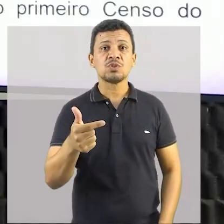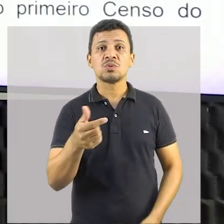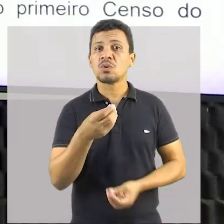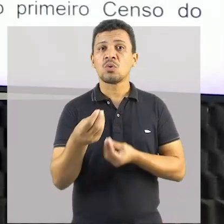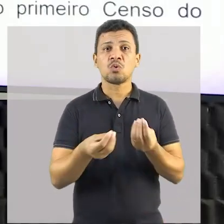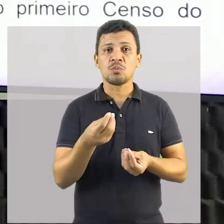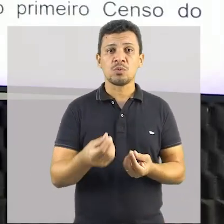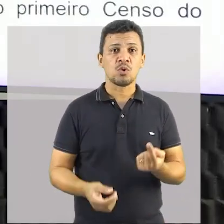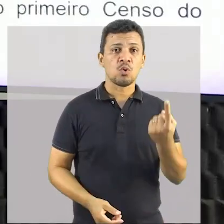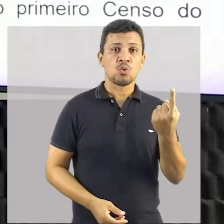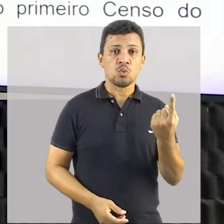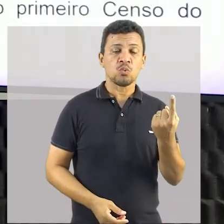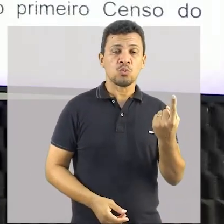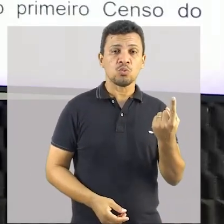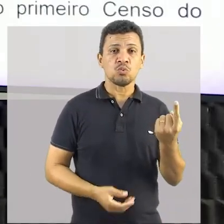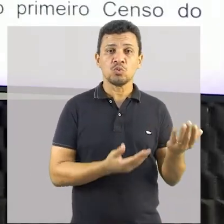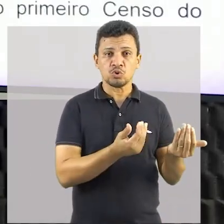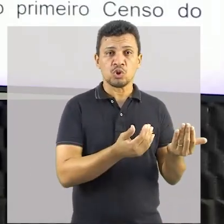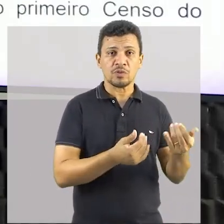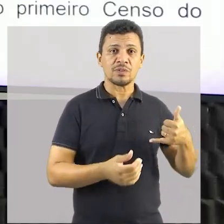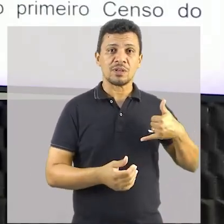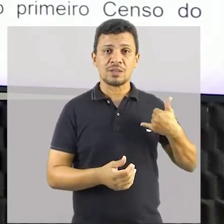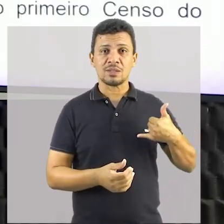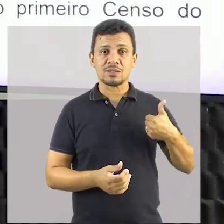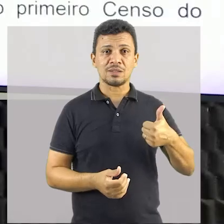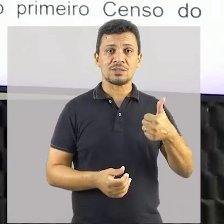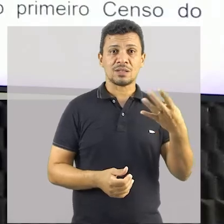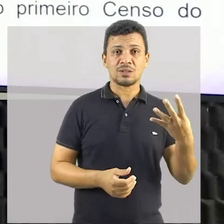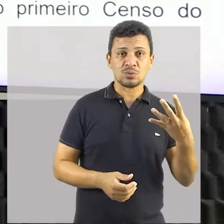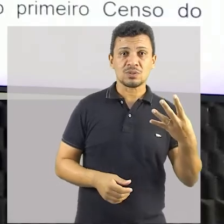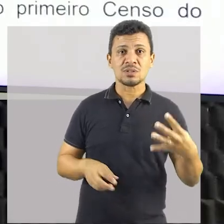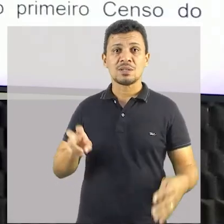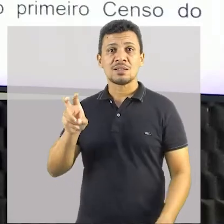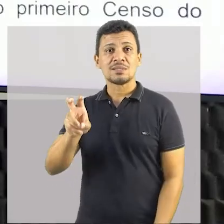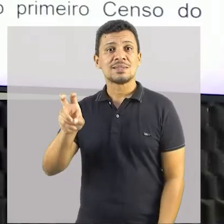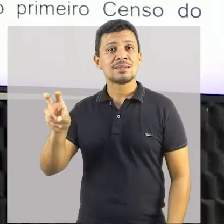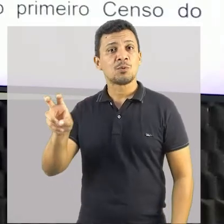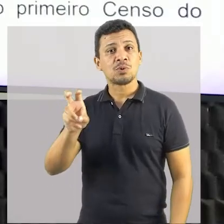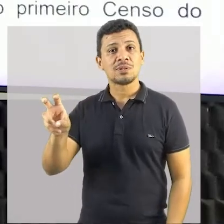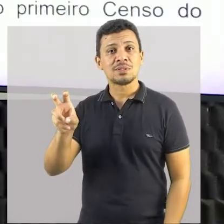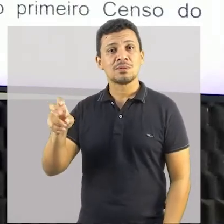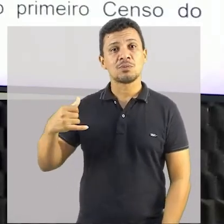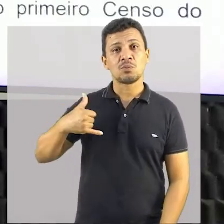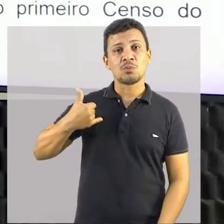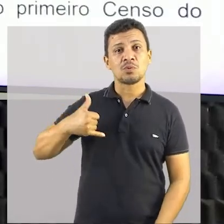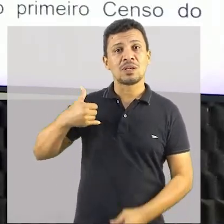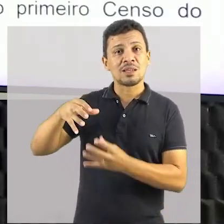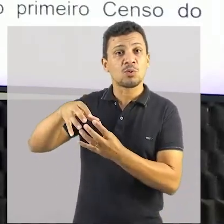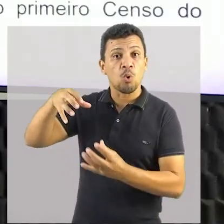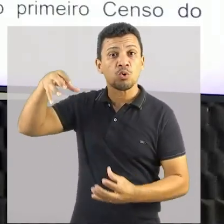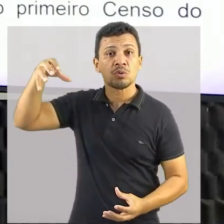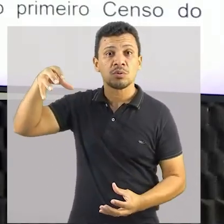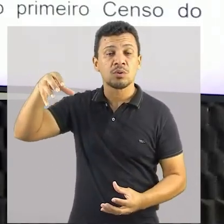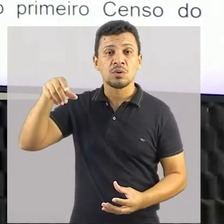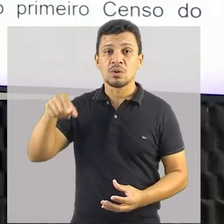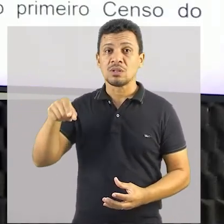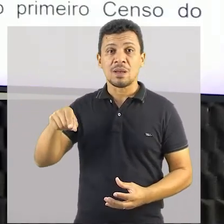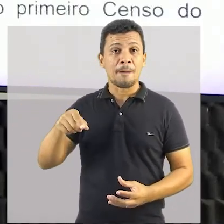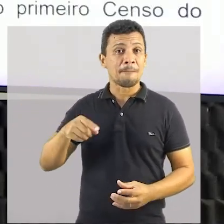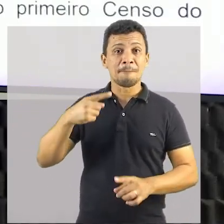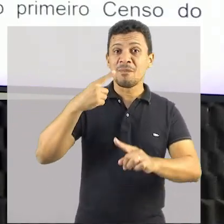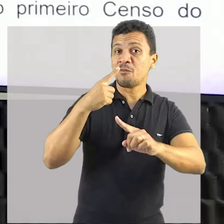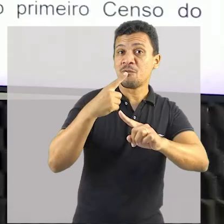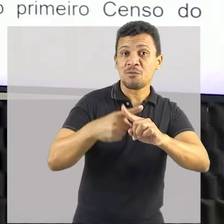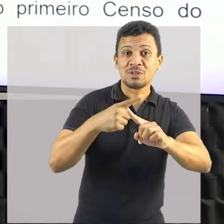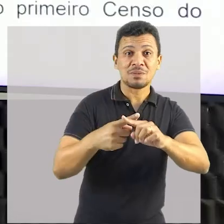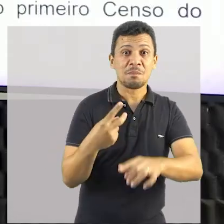proporção é de um jovem de até 14 anos para 55 idosos. Então significa que a gente quase dobrou a taxa de